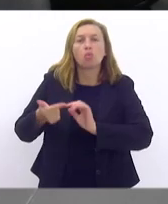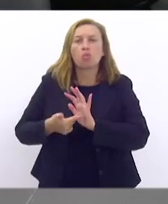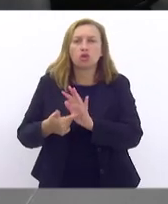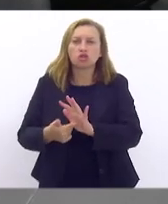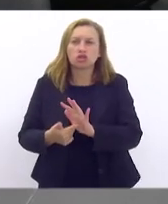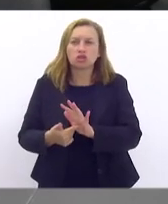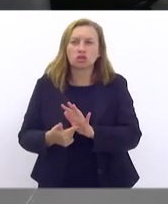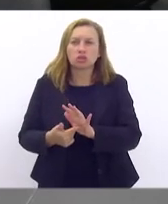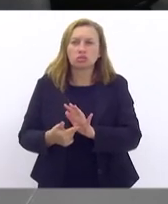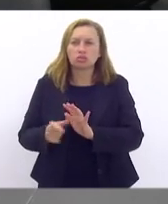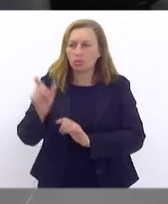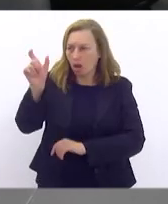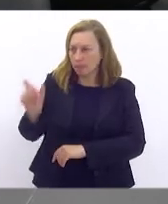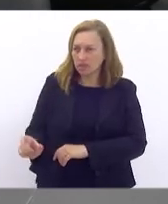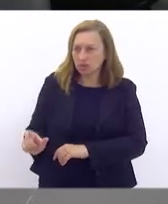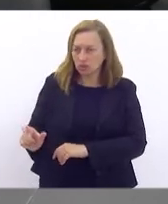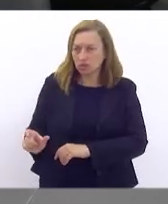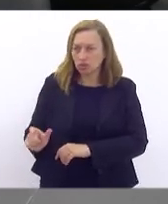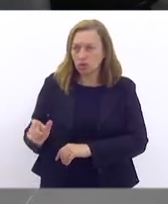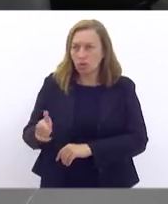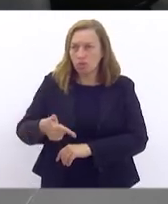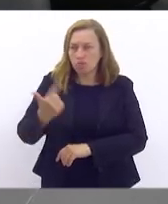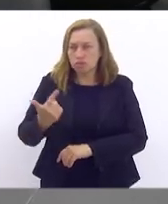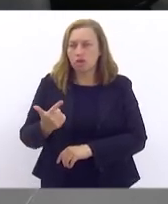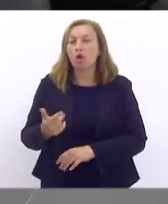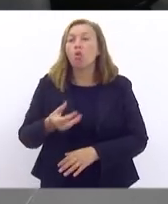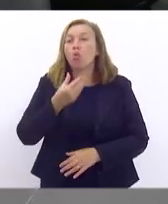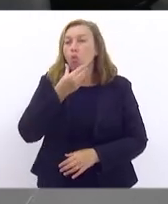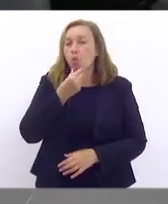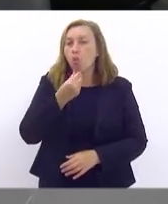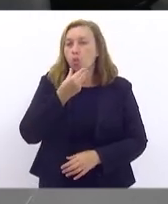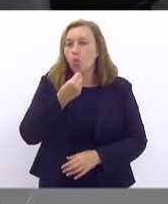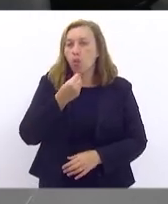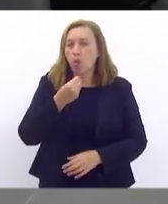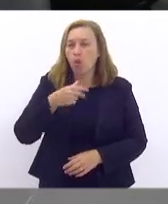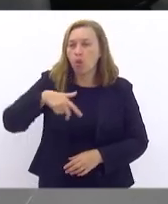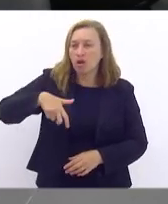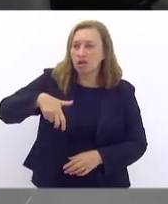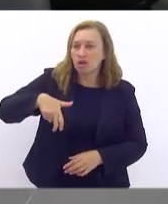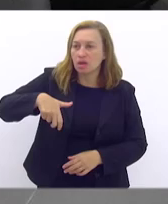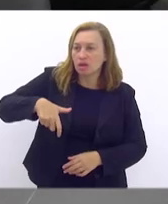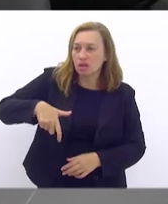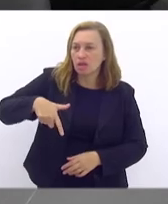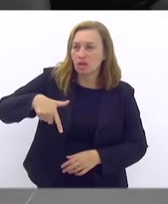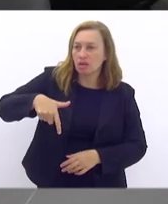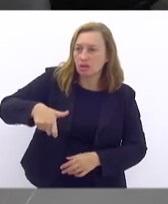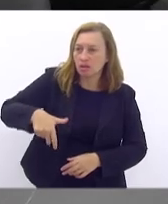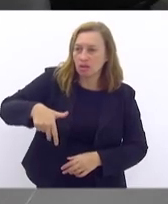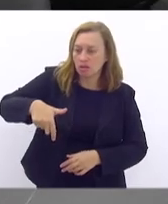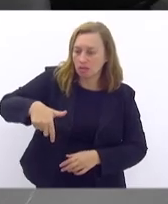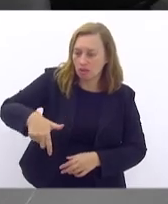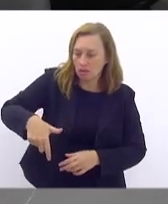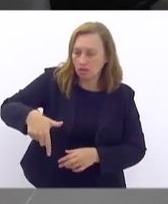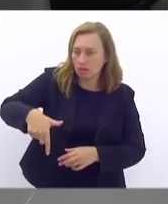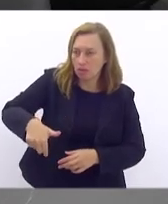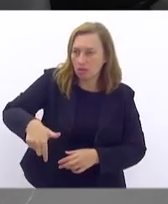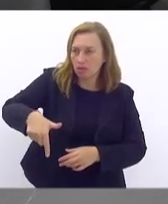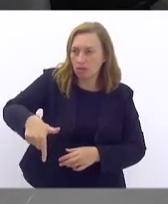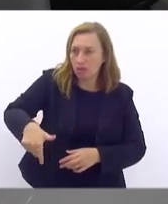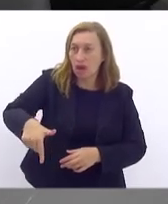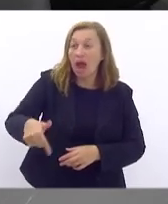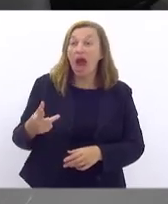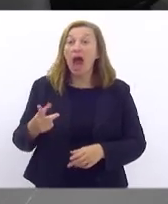mostrando a pessoa, e o homem, ele mancava da perna. E eles já tinham prendido um, falaram, olha, é esse